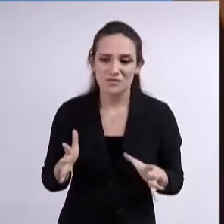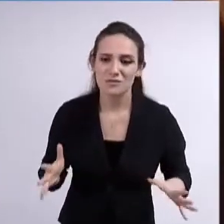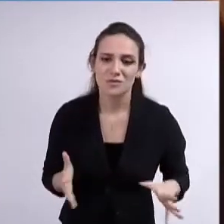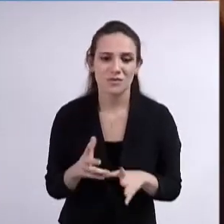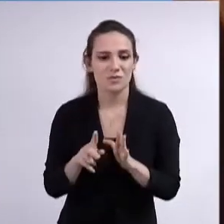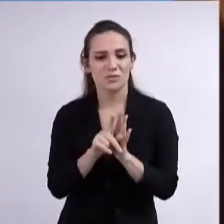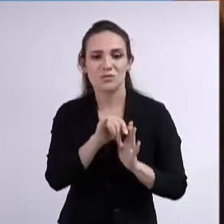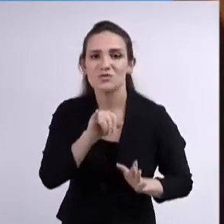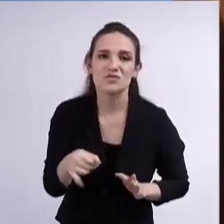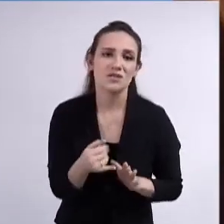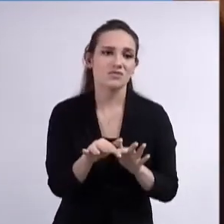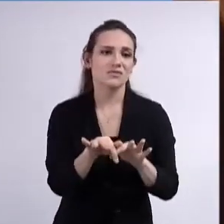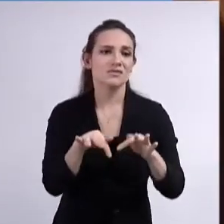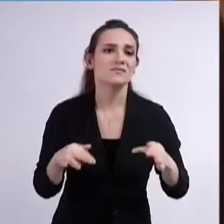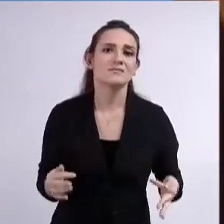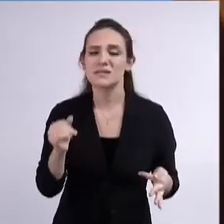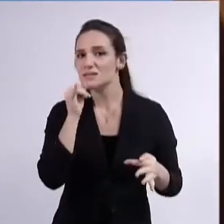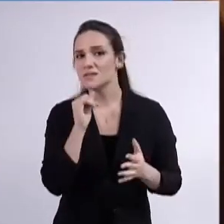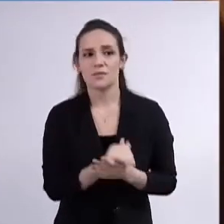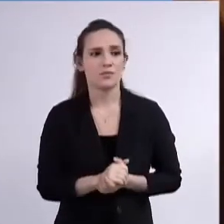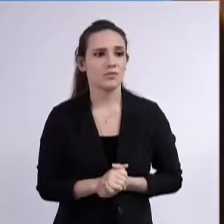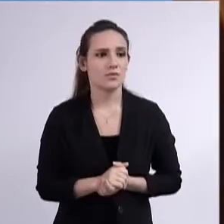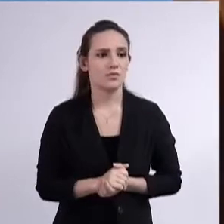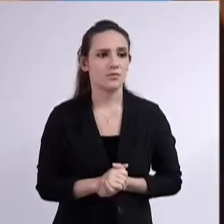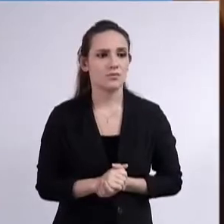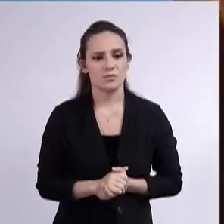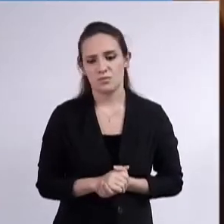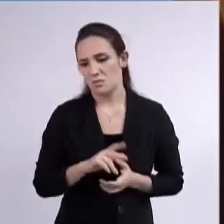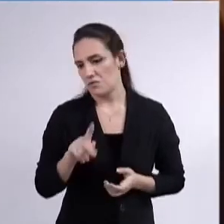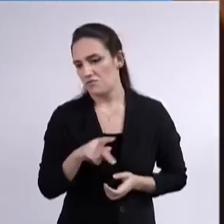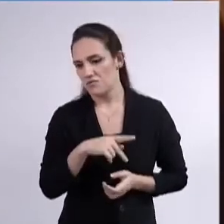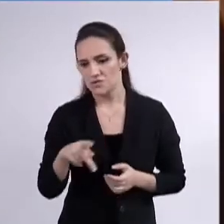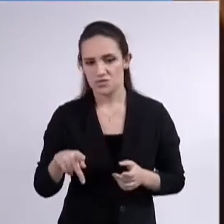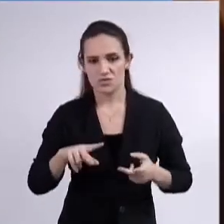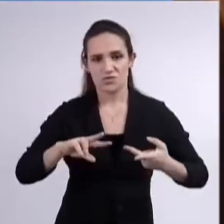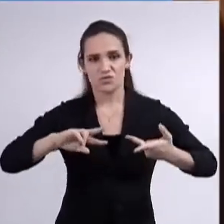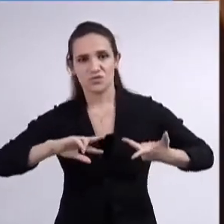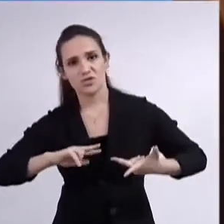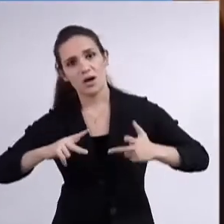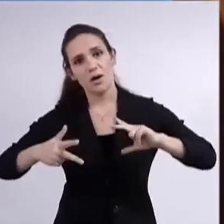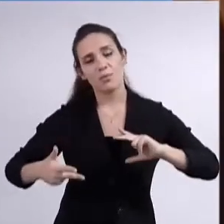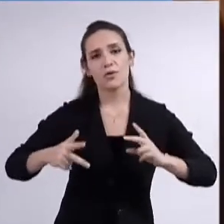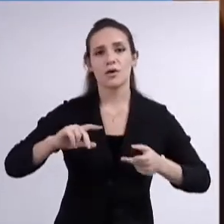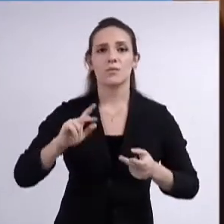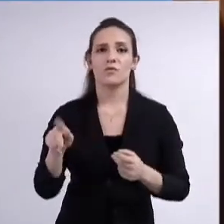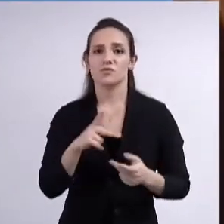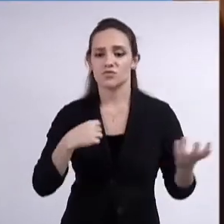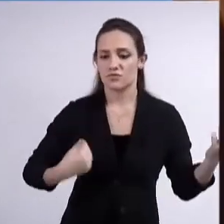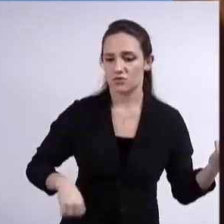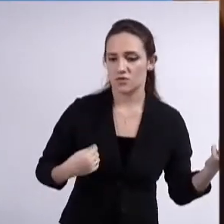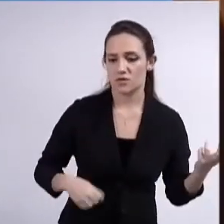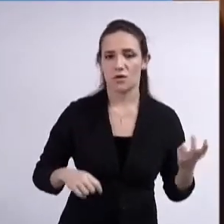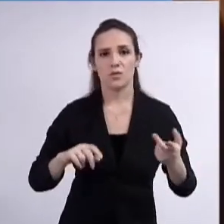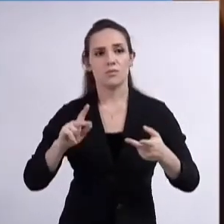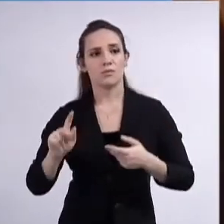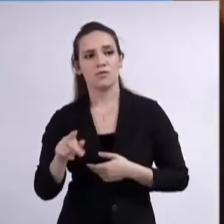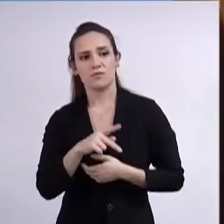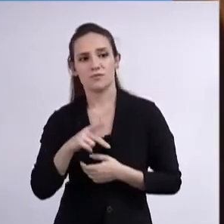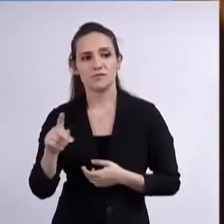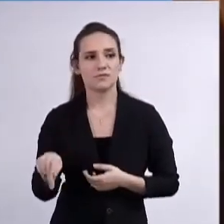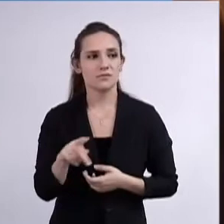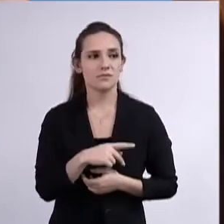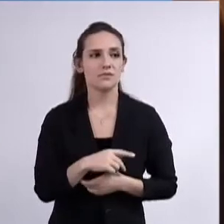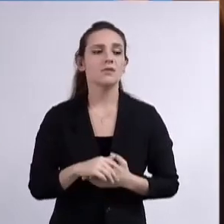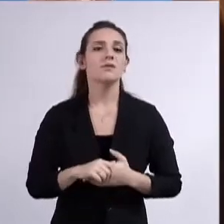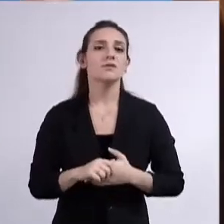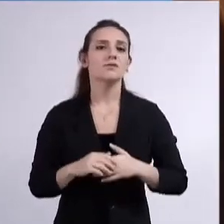projetos simples. Um professor de capoeira, um professor de violão, uma professora de balé, como nós temos no projeto Tocando em